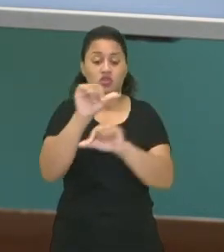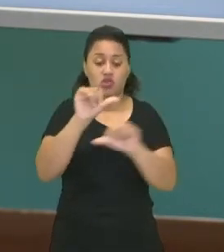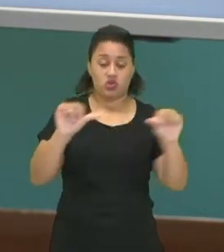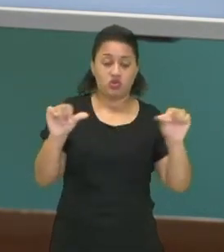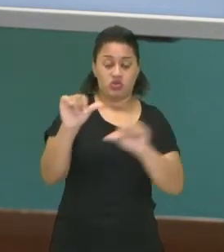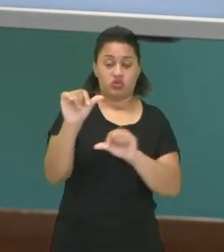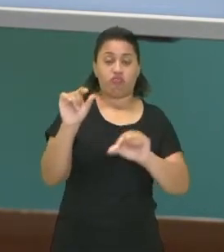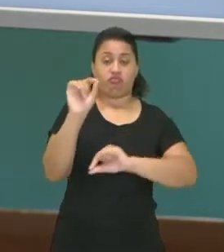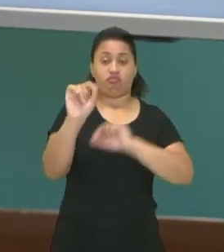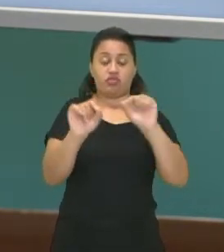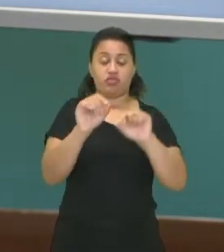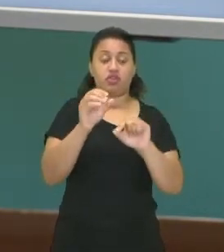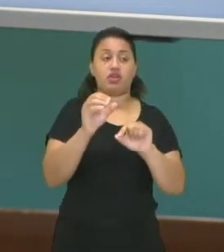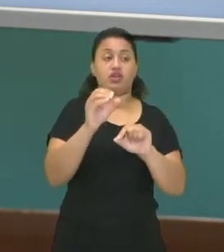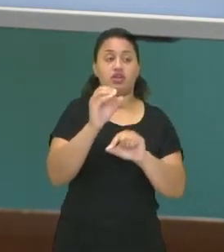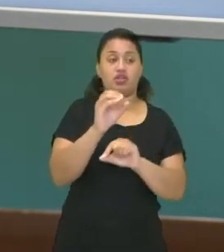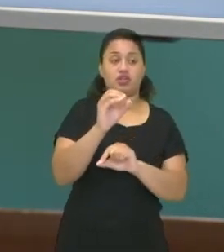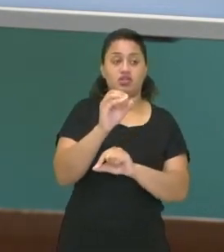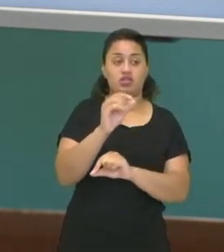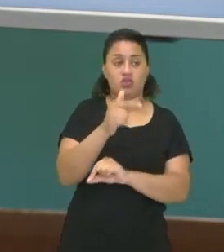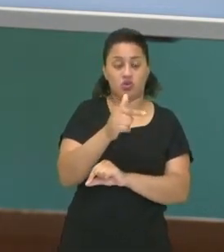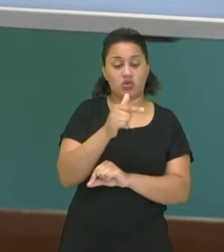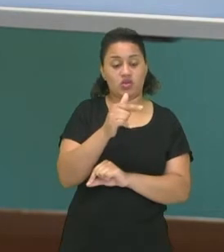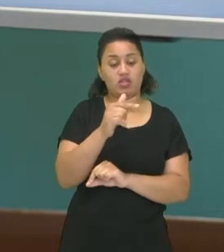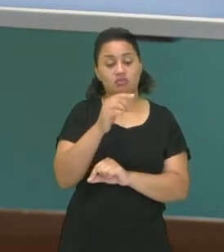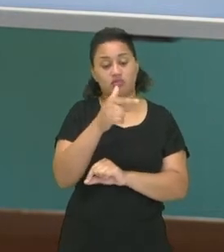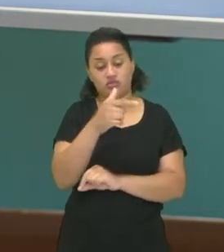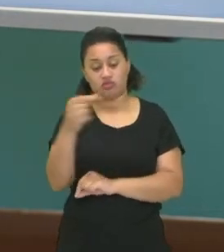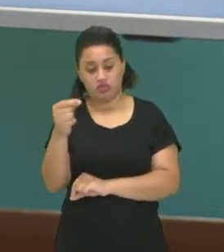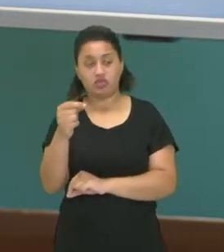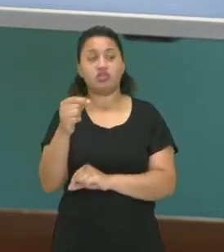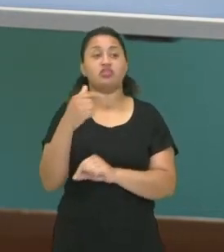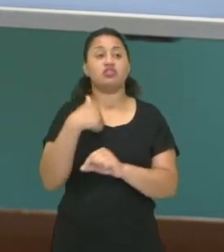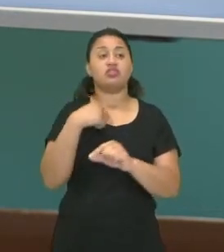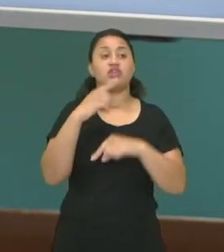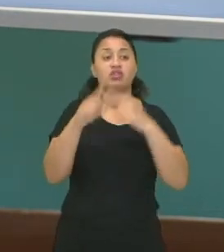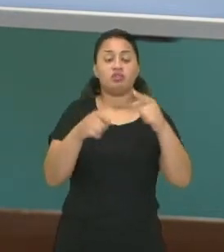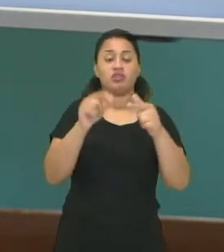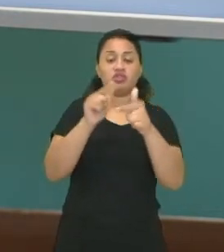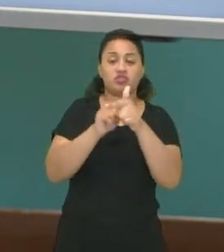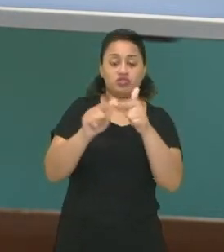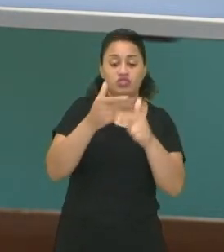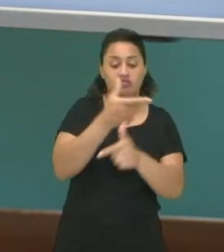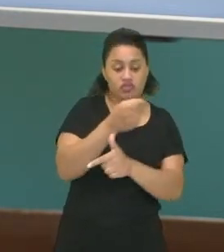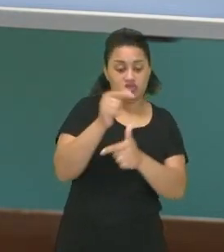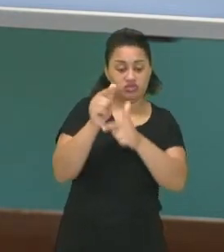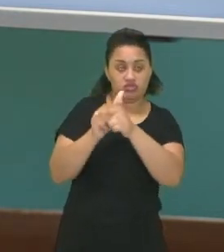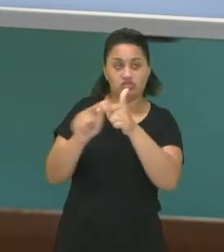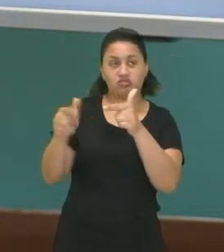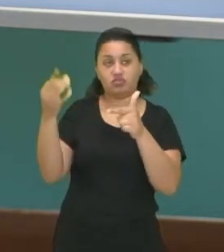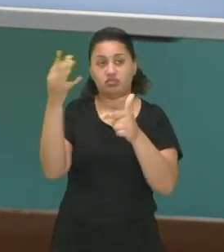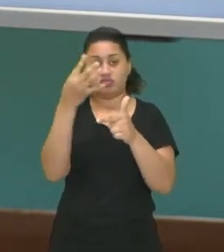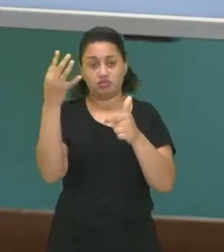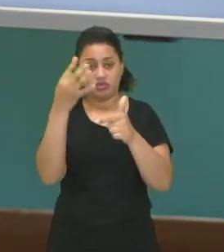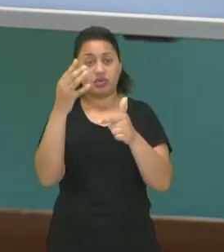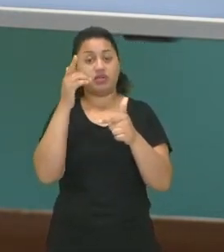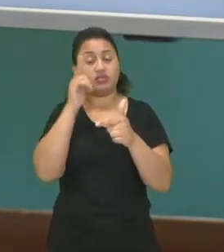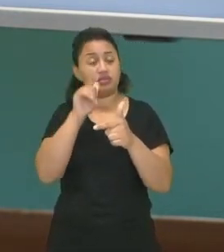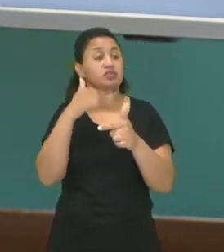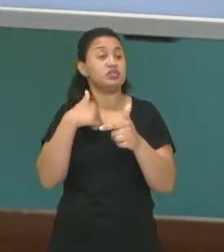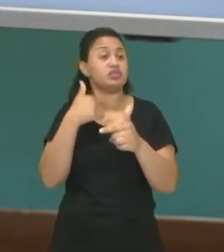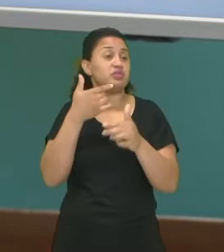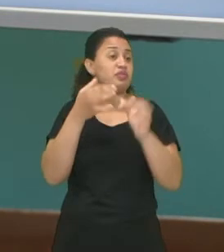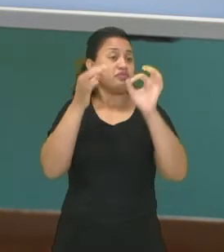né, os dois décimos por 20 centésimos. Em seguida, nós dividimos o 20, né, nesse caso, por 4, que vai